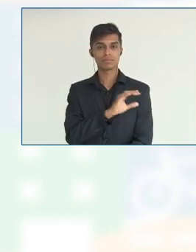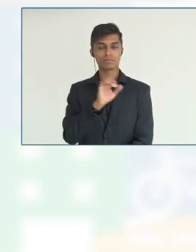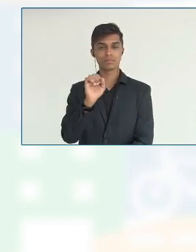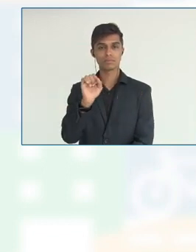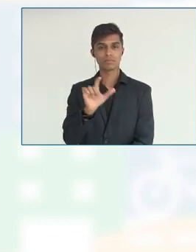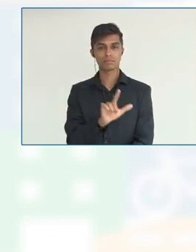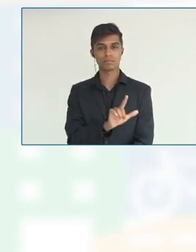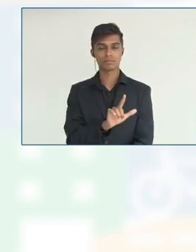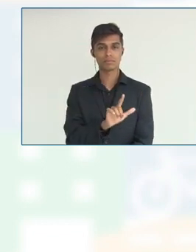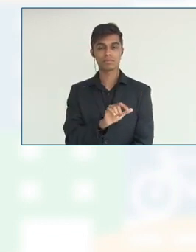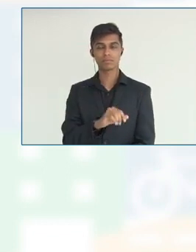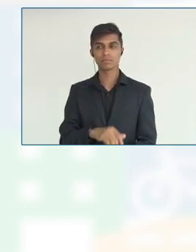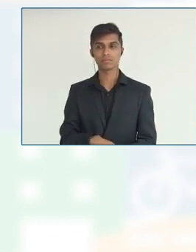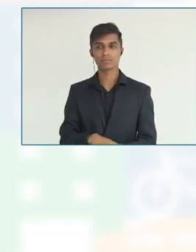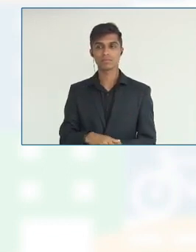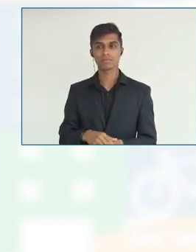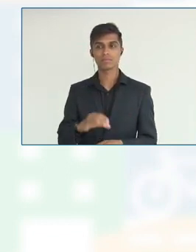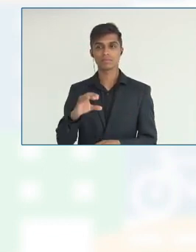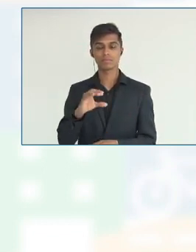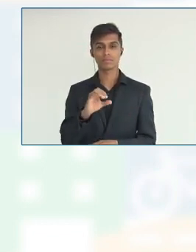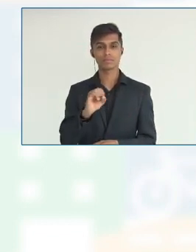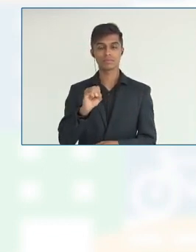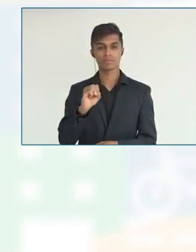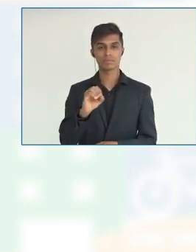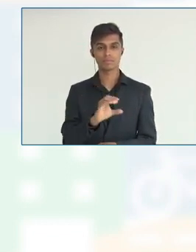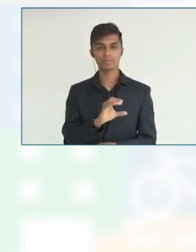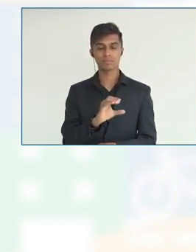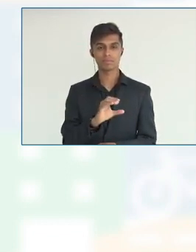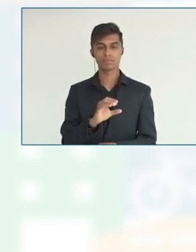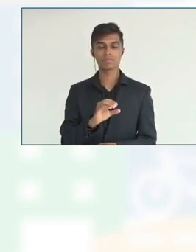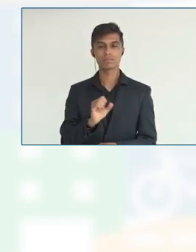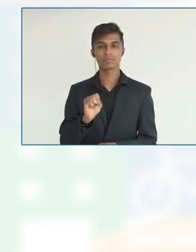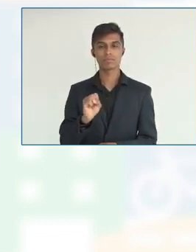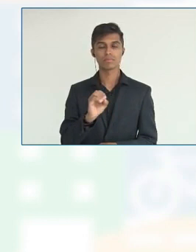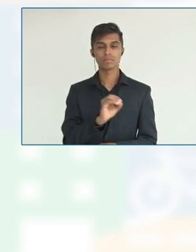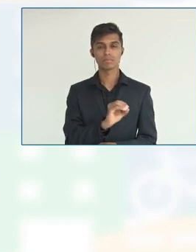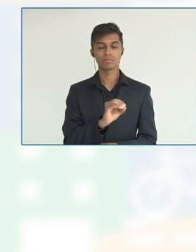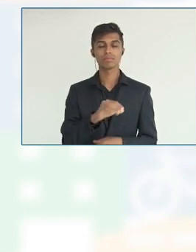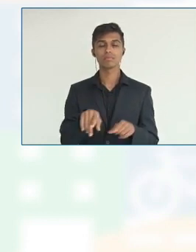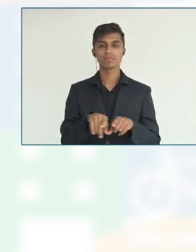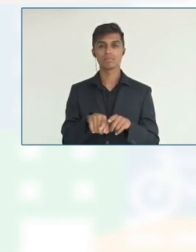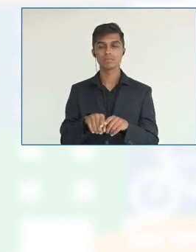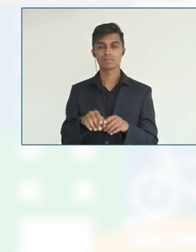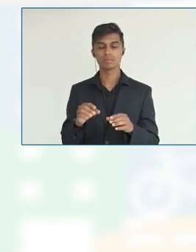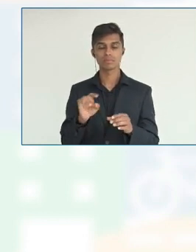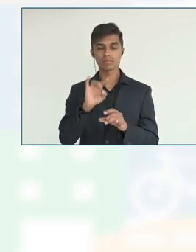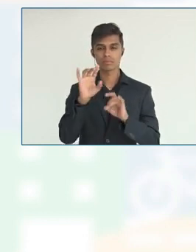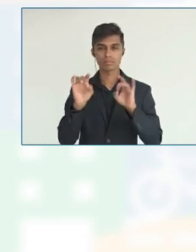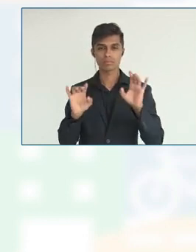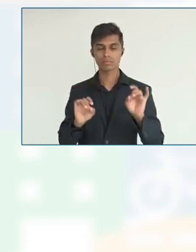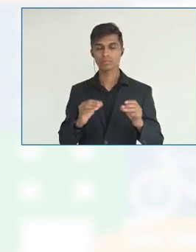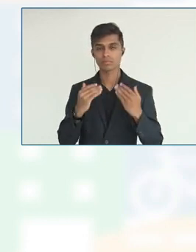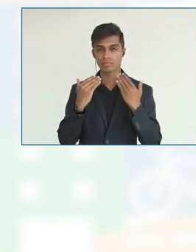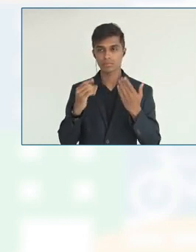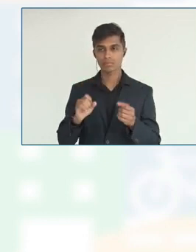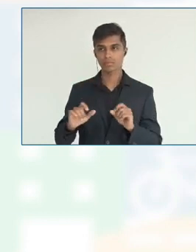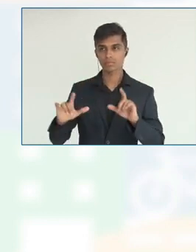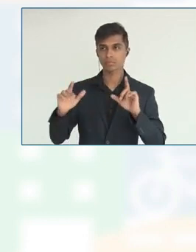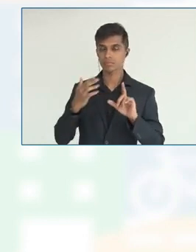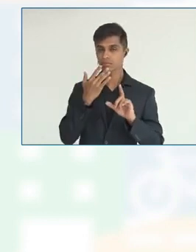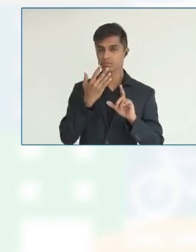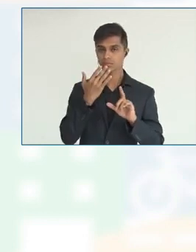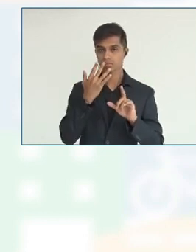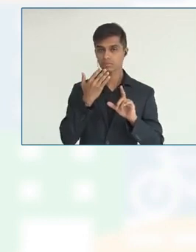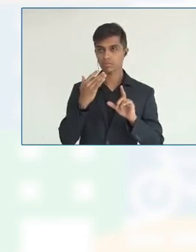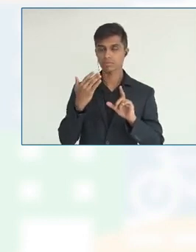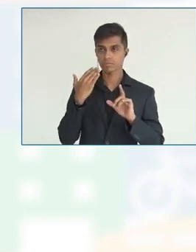Sudeste, Coordenadoria Centro e Coordenadoria Oeste, que está representado aqui nesse mapa por essas cores, né?